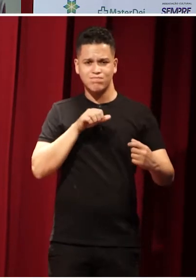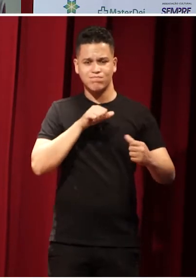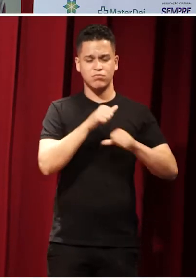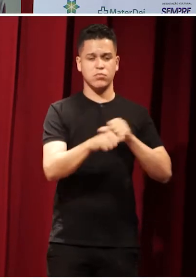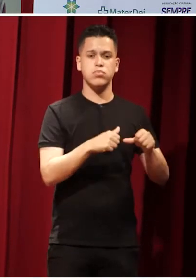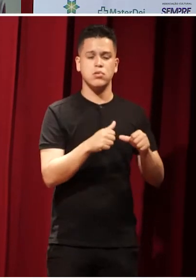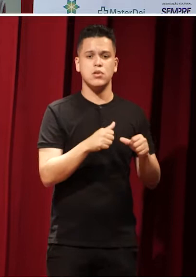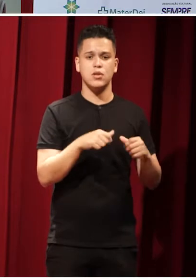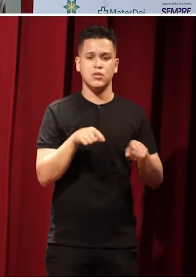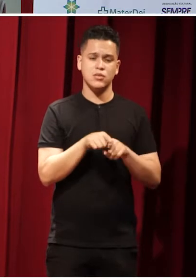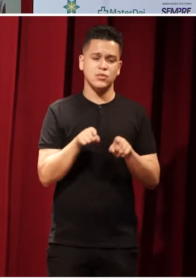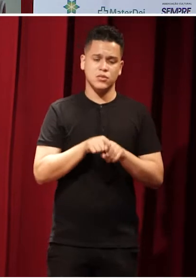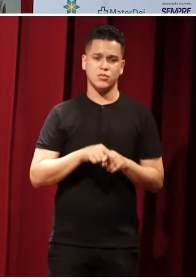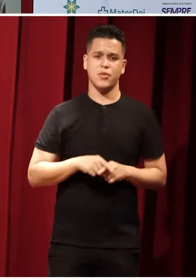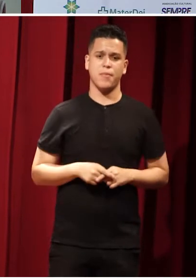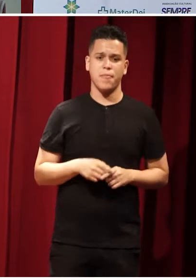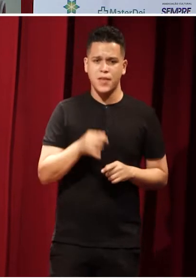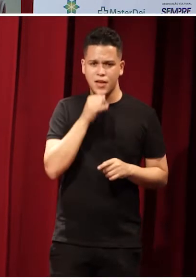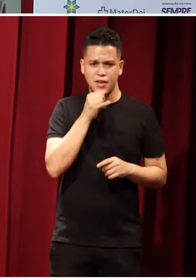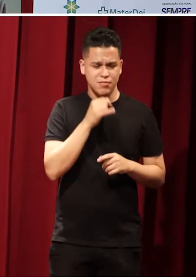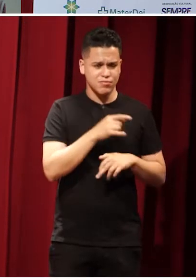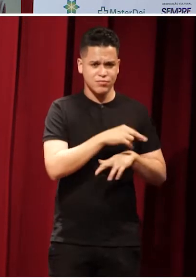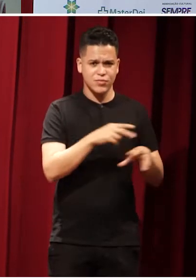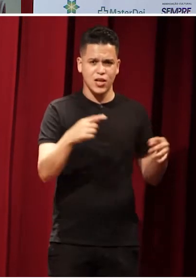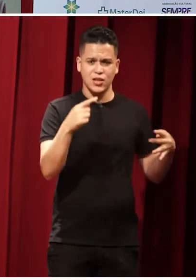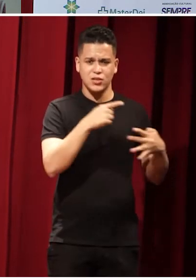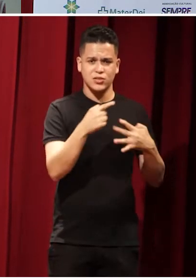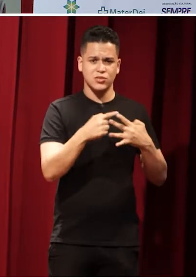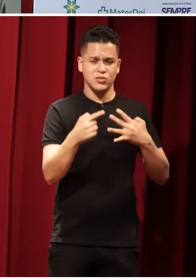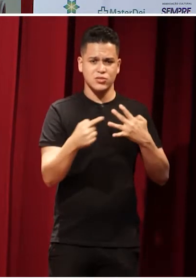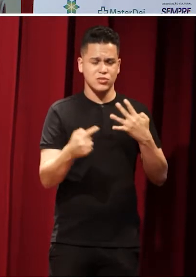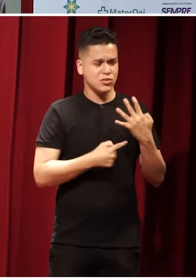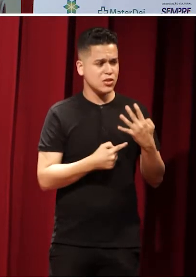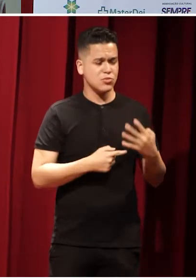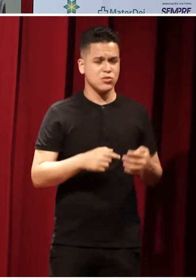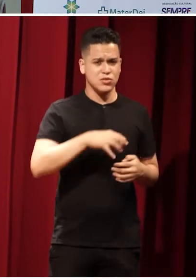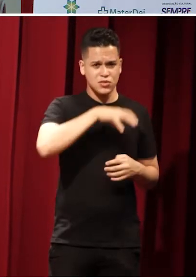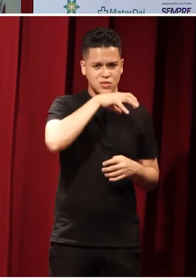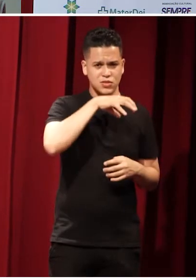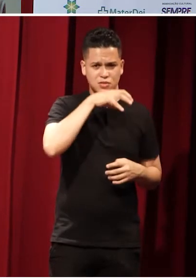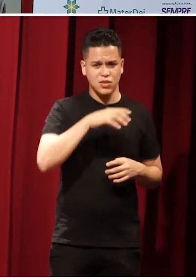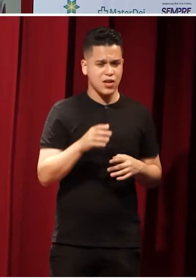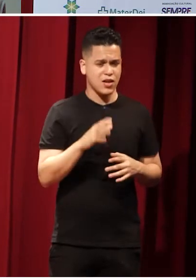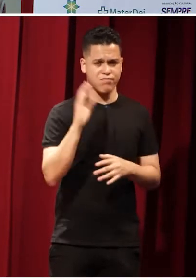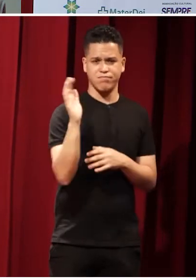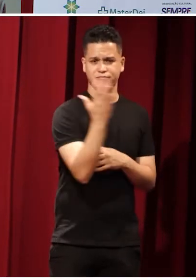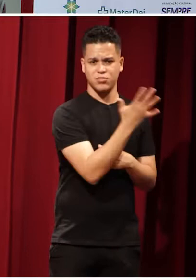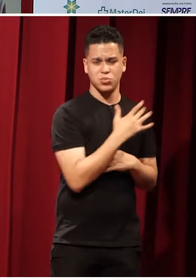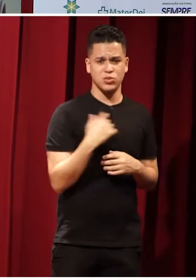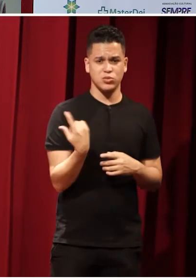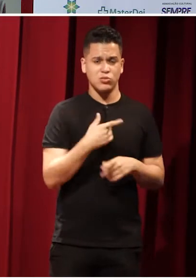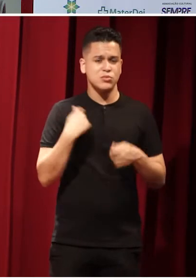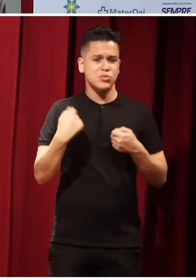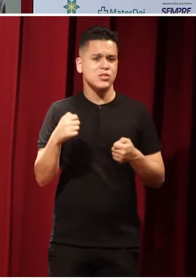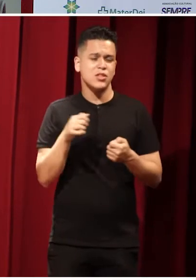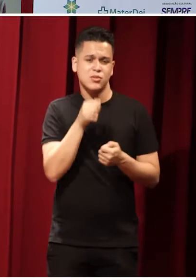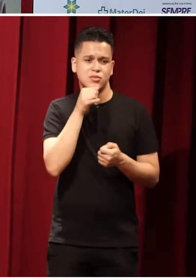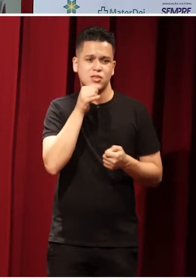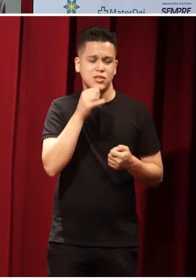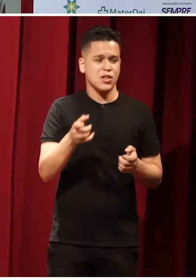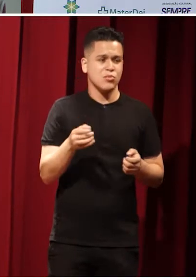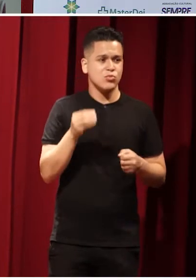da conservação de toda aquela biosfera como está, sem nenhum tipo de